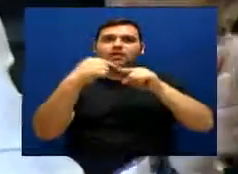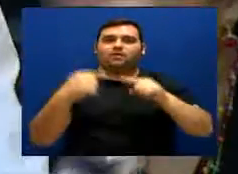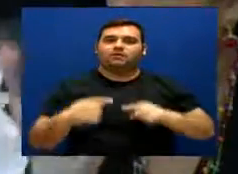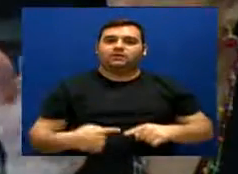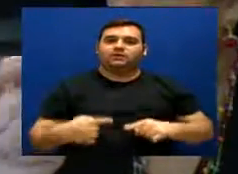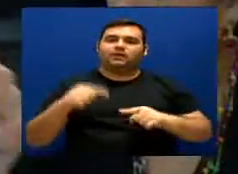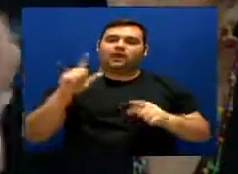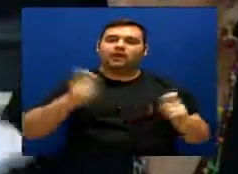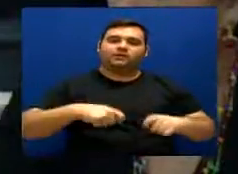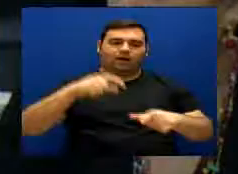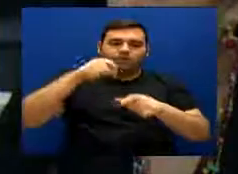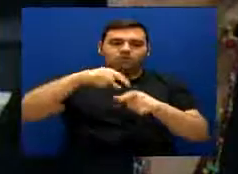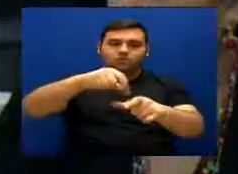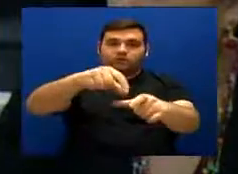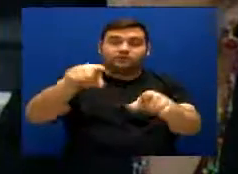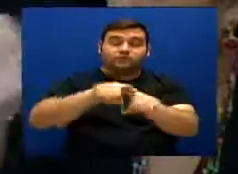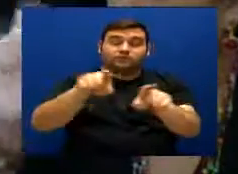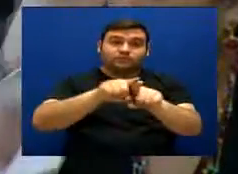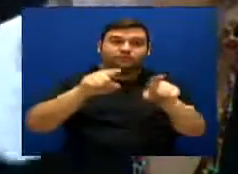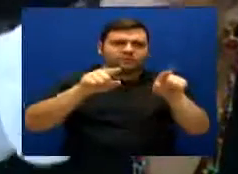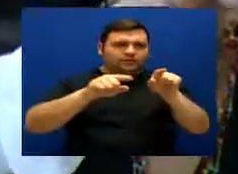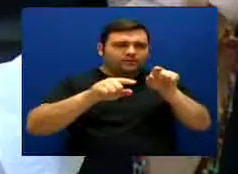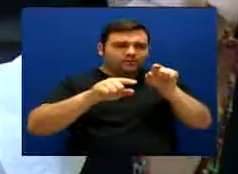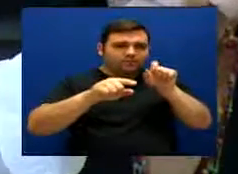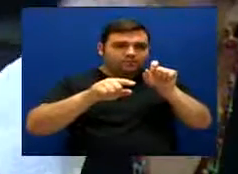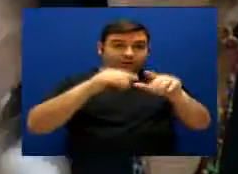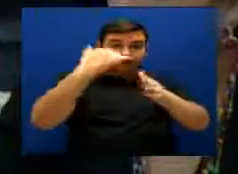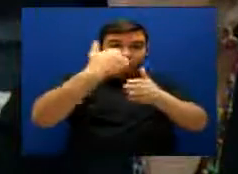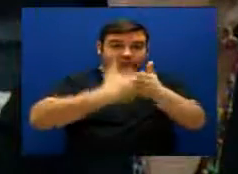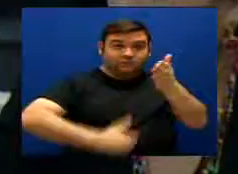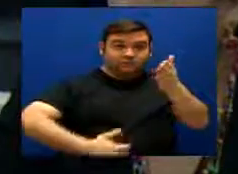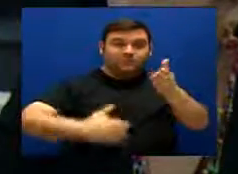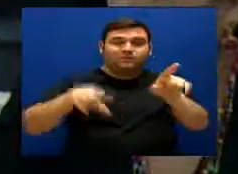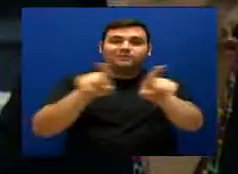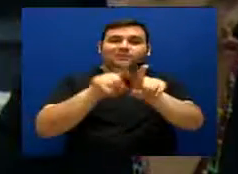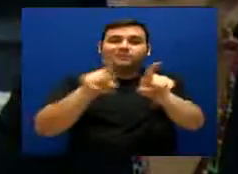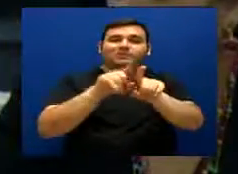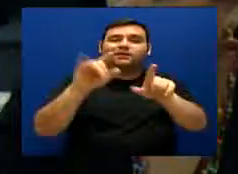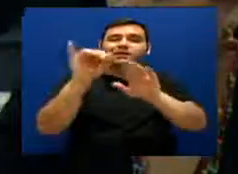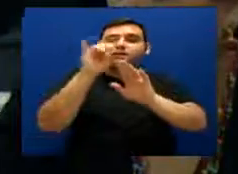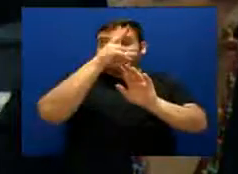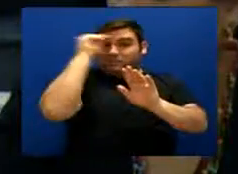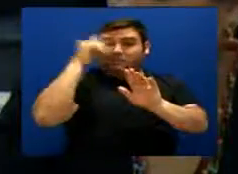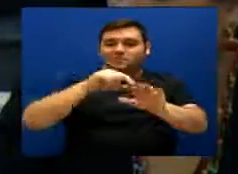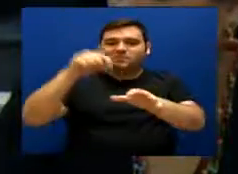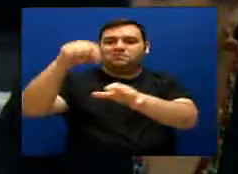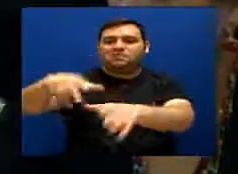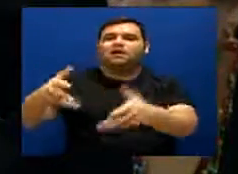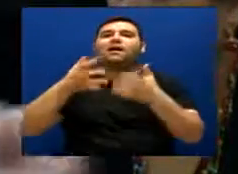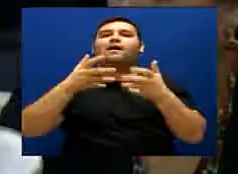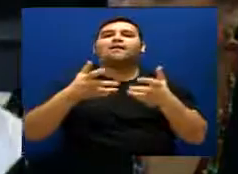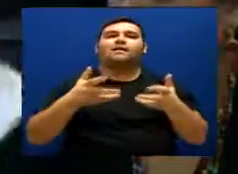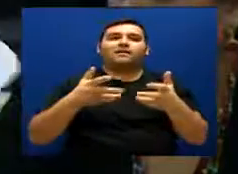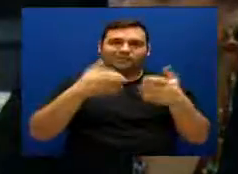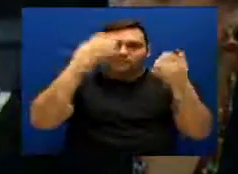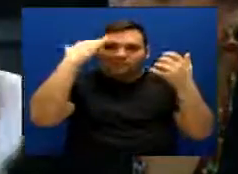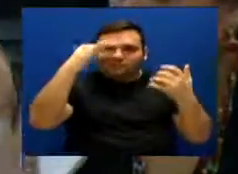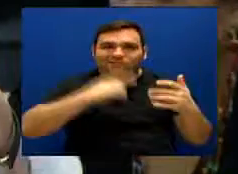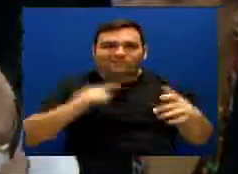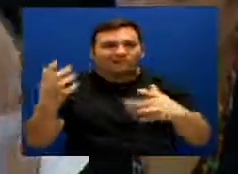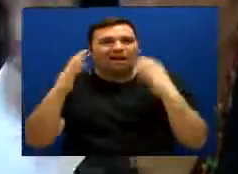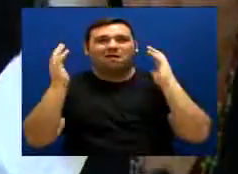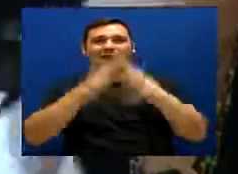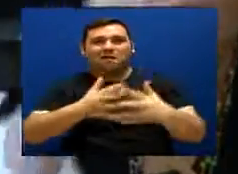para a sua rua. E se você clicava ali, além do desconto, a prefeitura ia plantar. Eu quero que plante uma. Então, a prefeitura